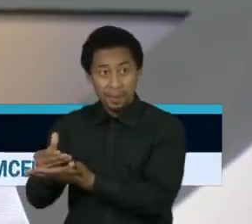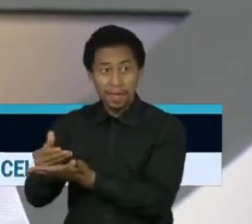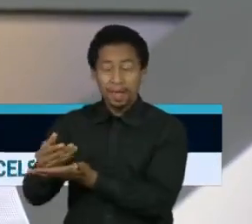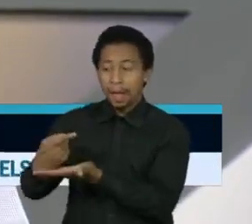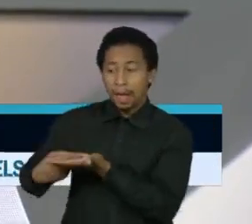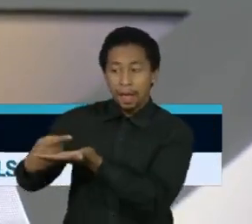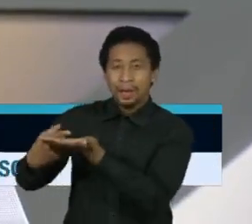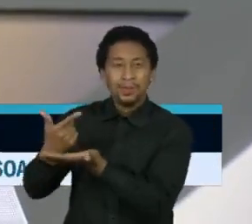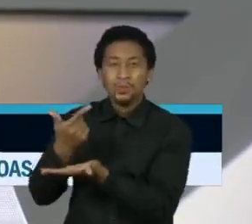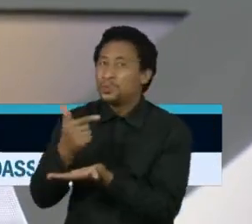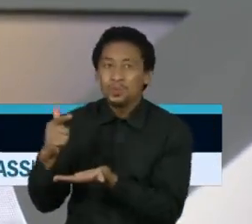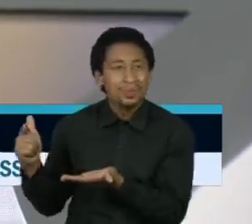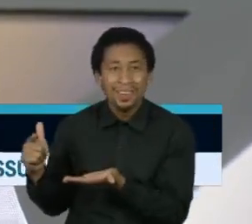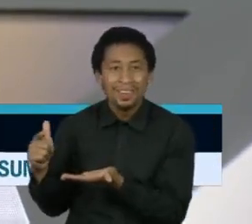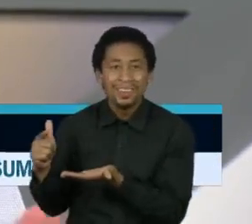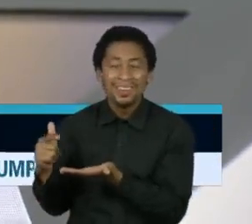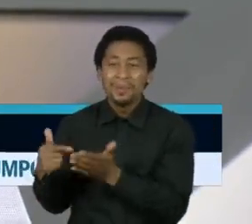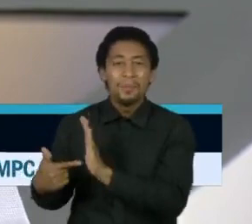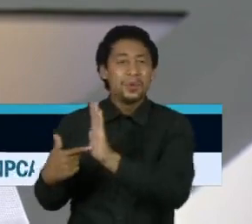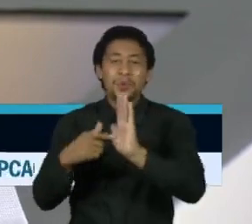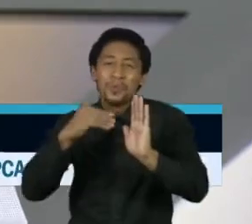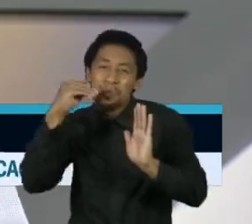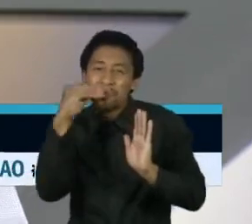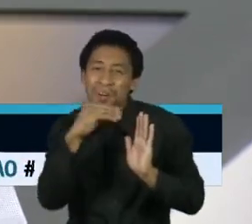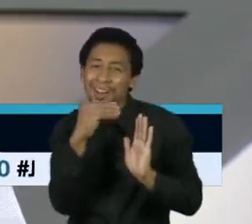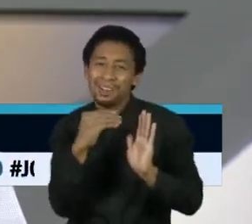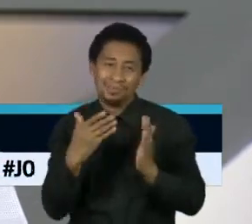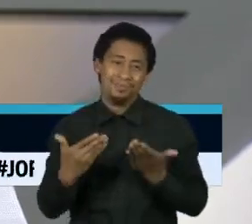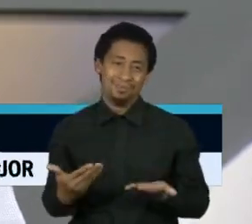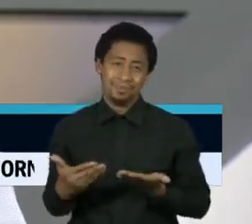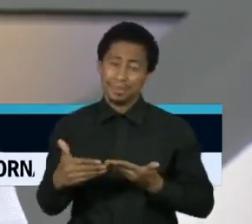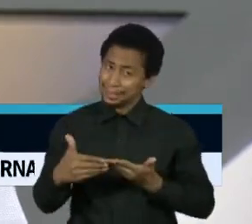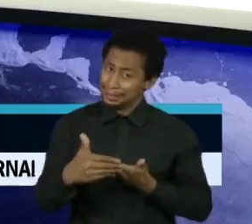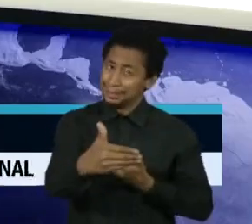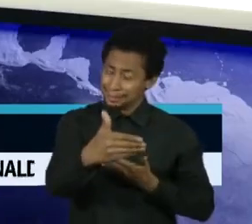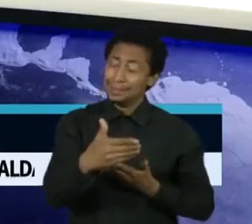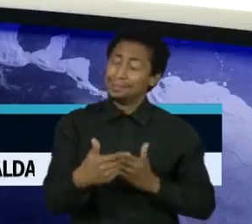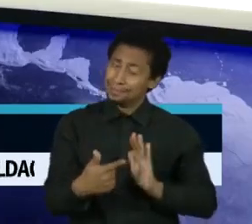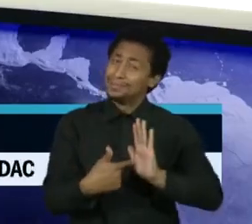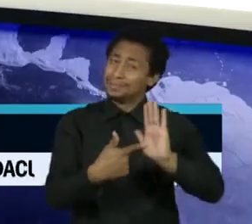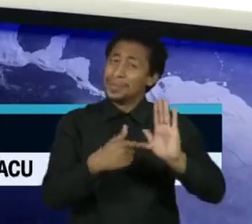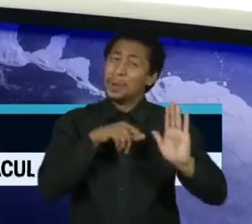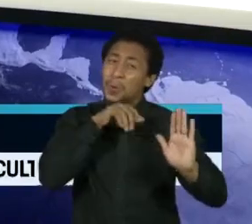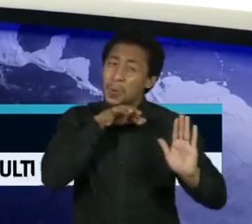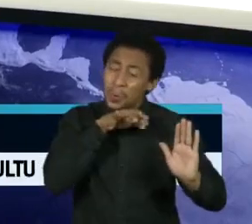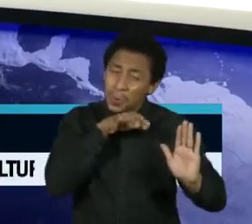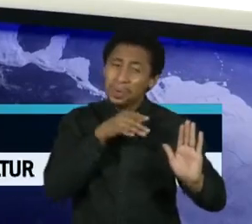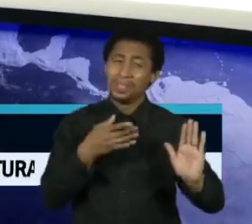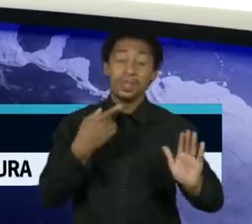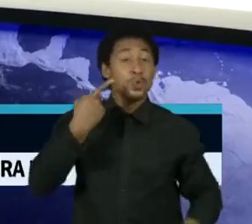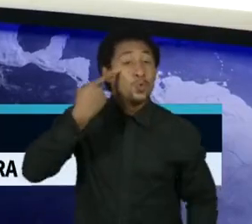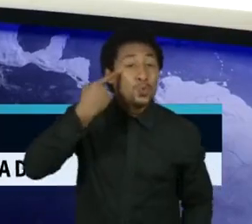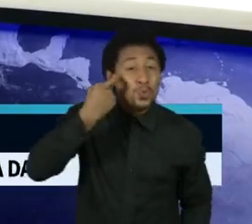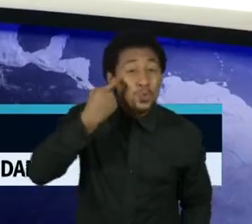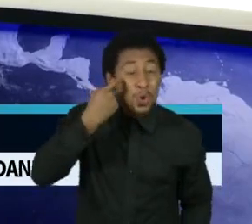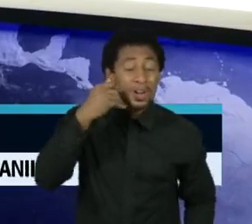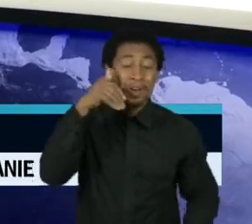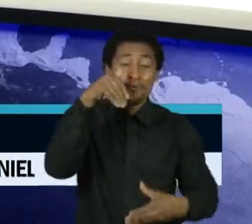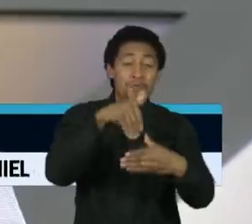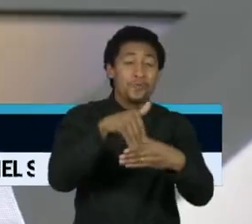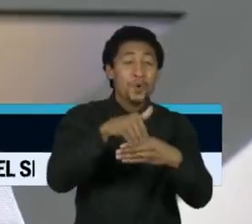independente de qualquer coisa, nós temos um resultado ainda muito ruim para o Dória. Quer dizer, 2% e não sai